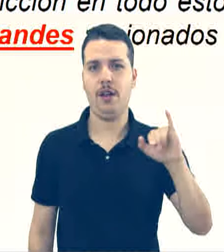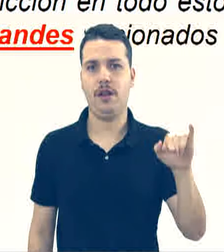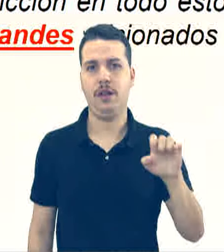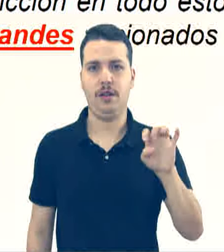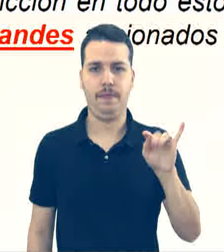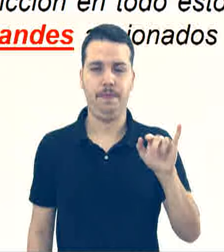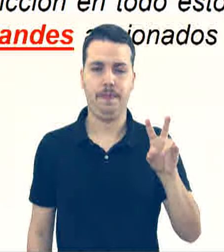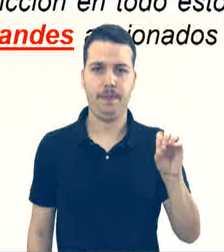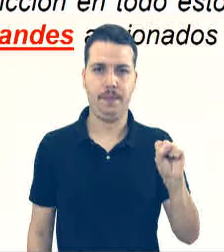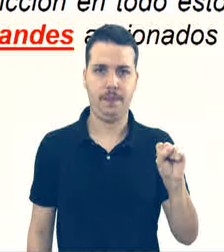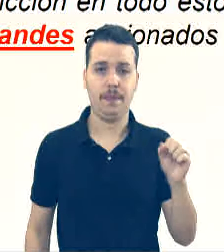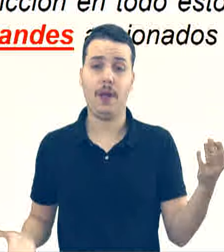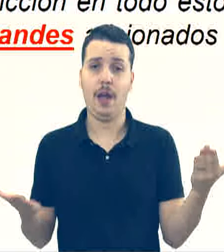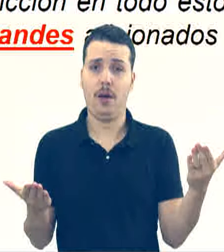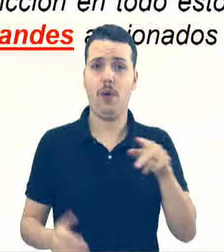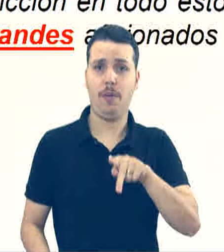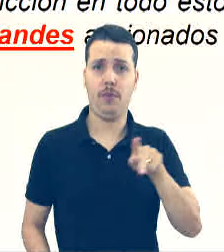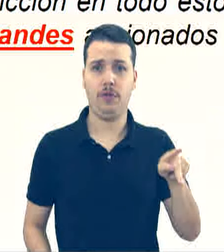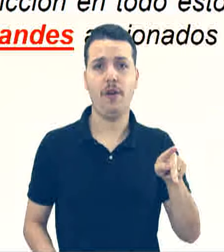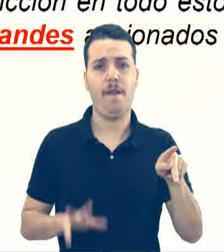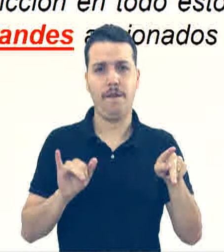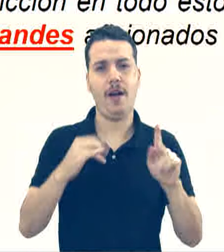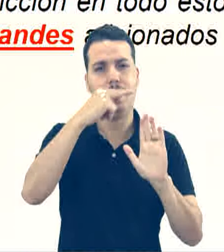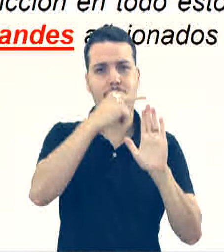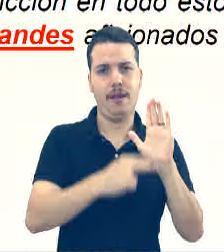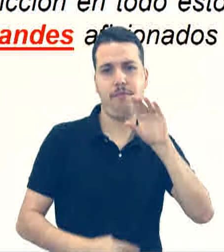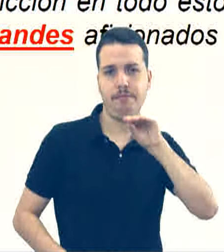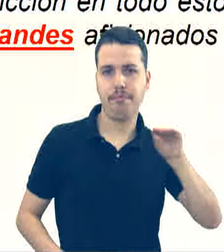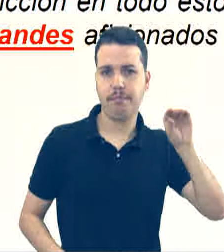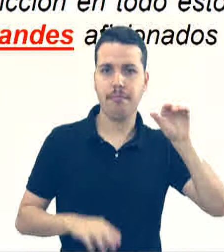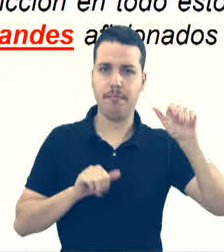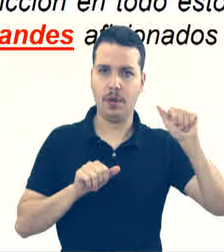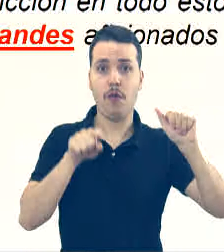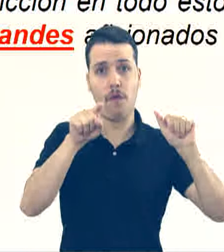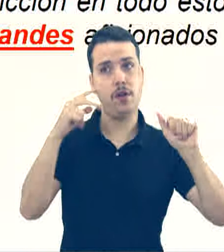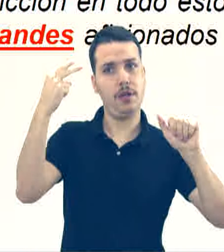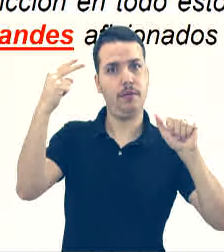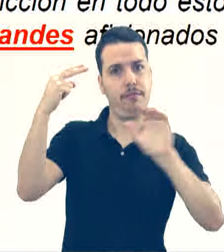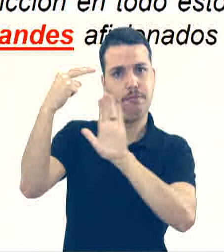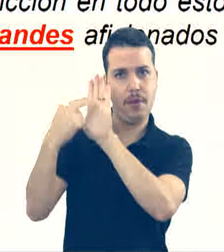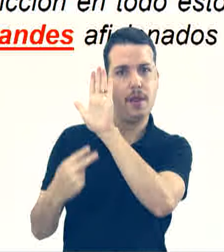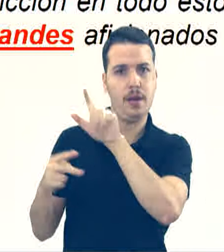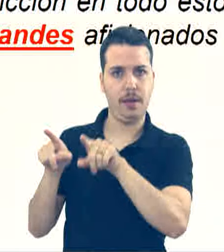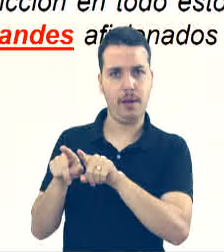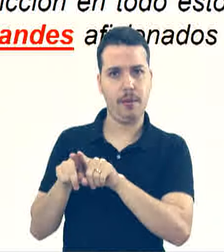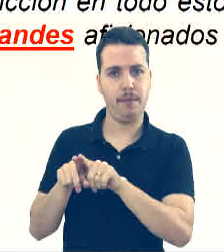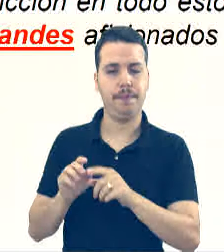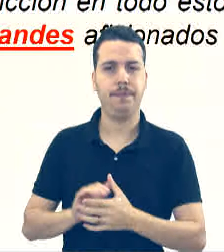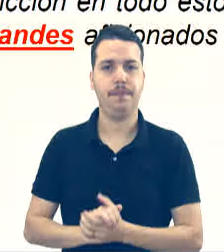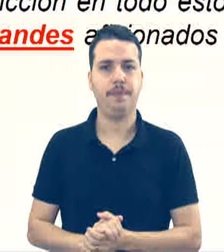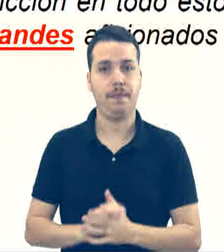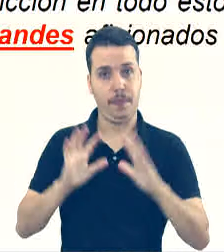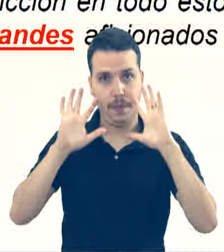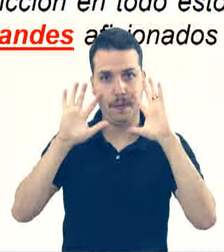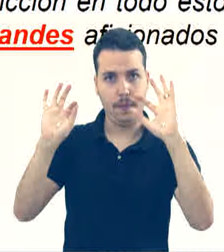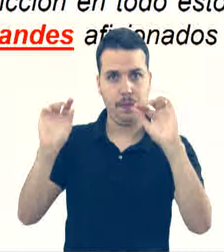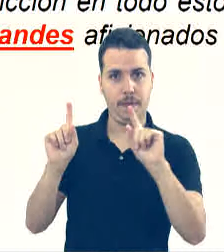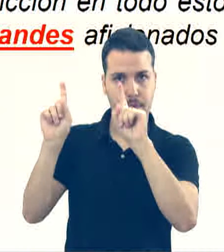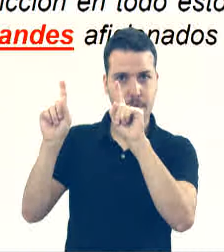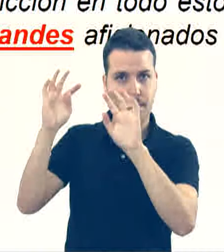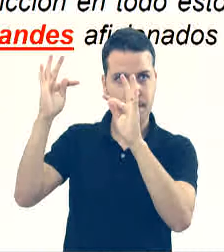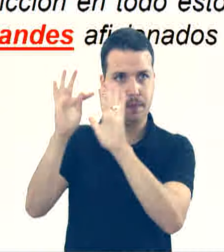Fíjate en las palabras destacadas del fragmento, ou seja, fixe, preste atenção. Aqui